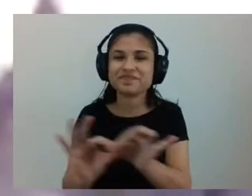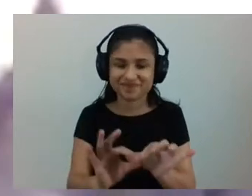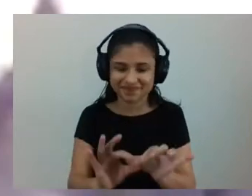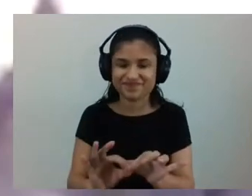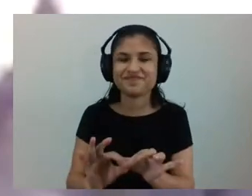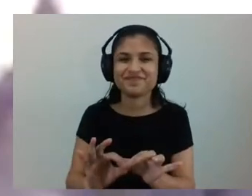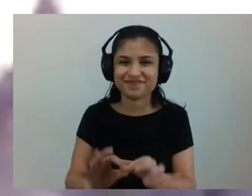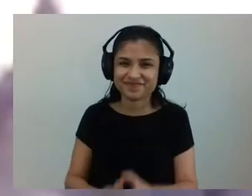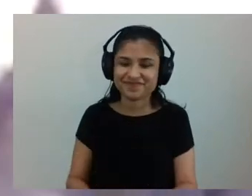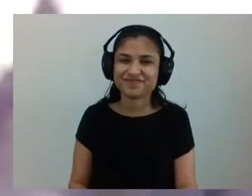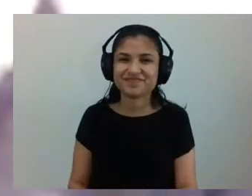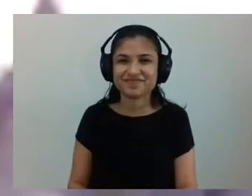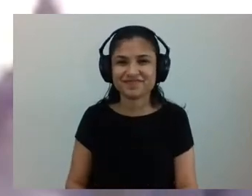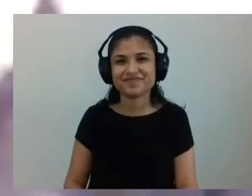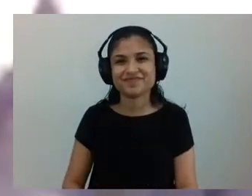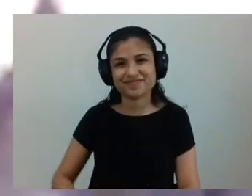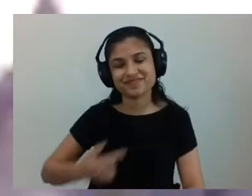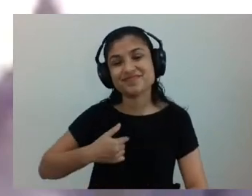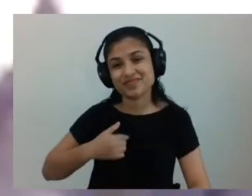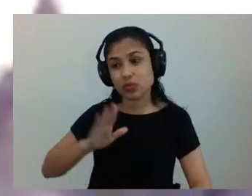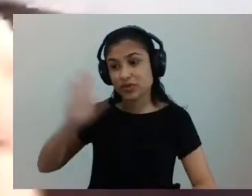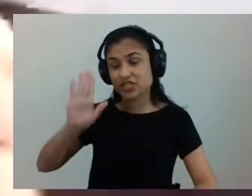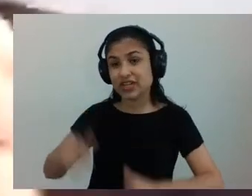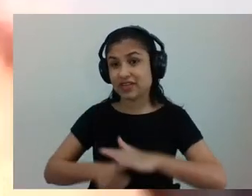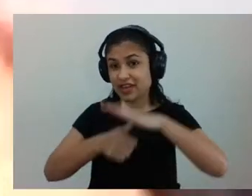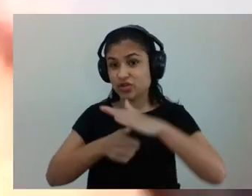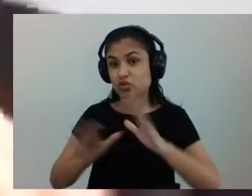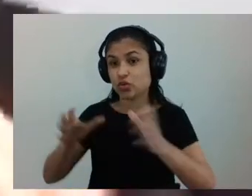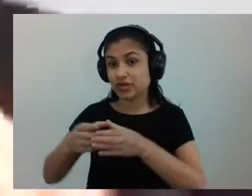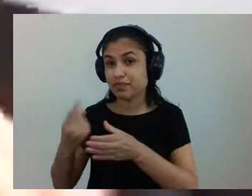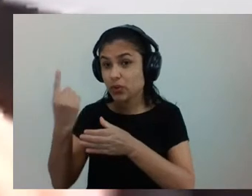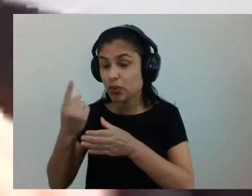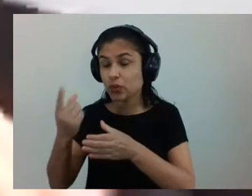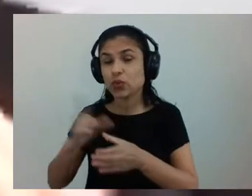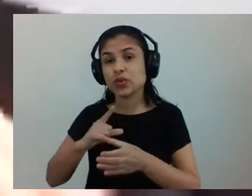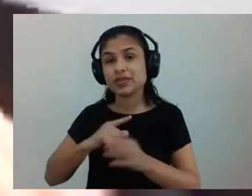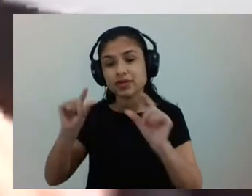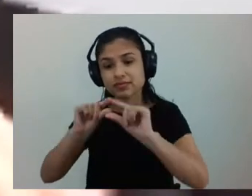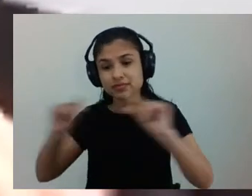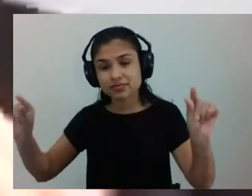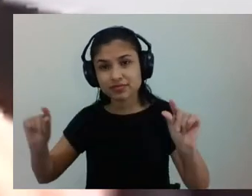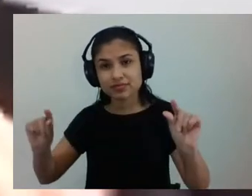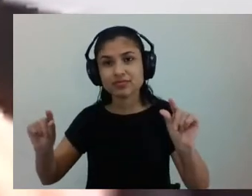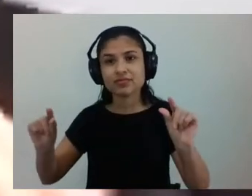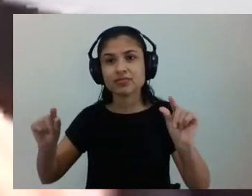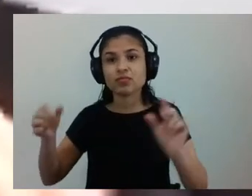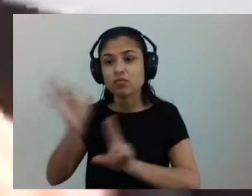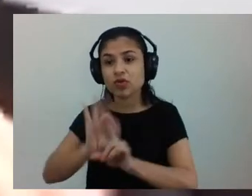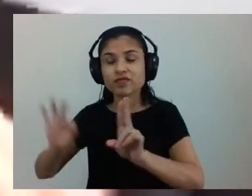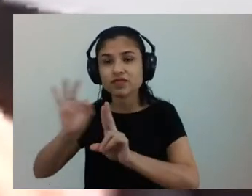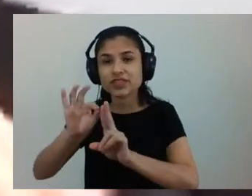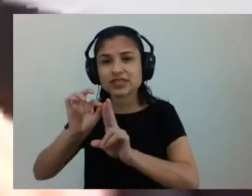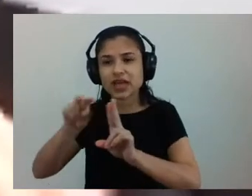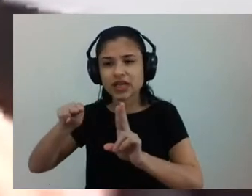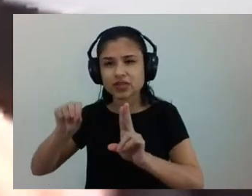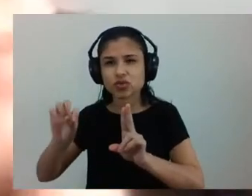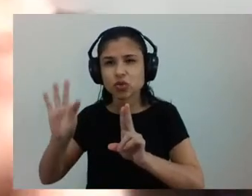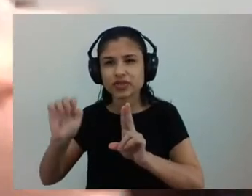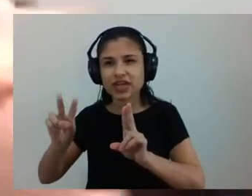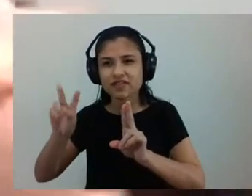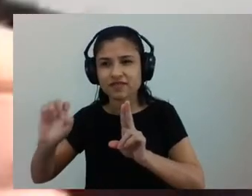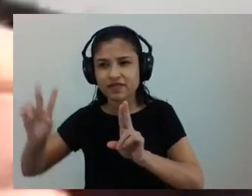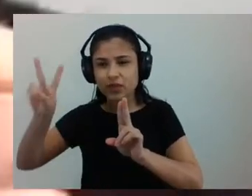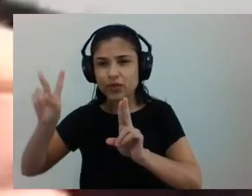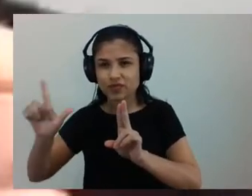E eu sou candidato a reitor pela Chapa 1, que temos como slogan, por um UFSCar notável. Realmente uma satisfação